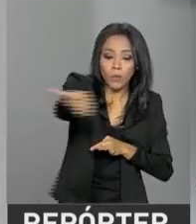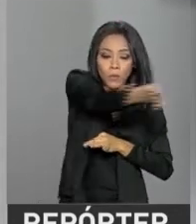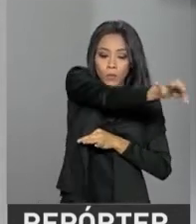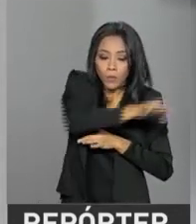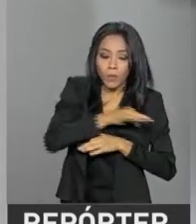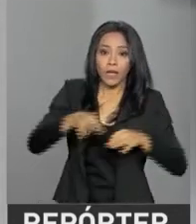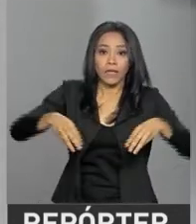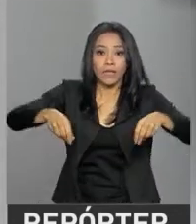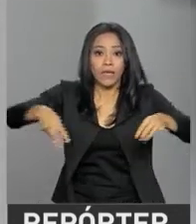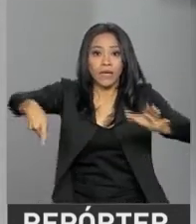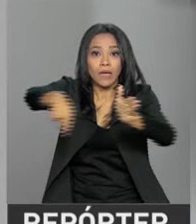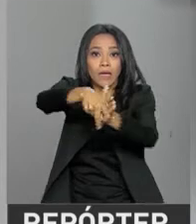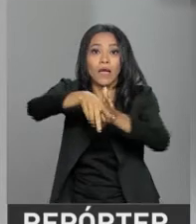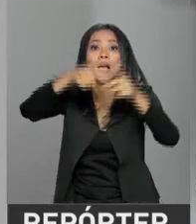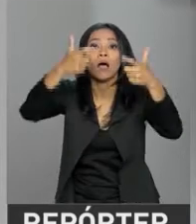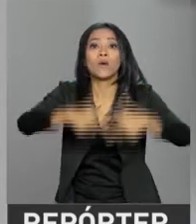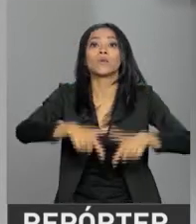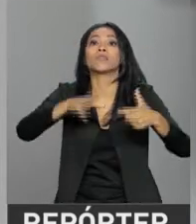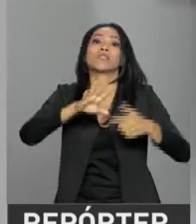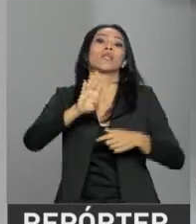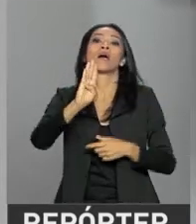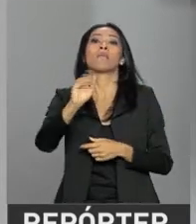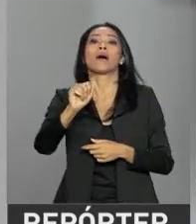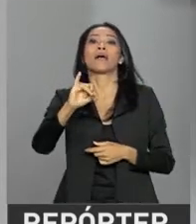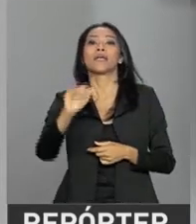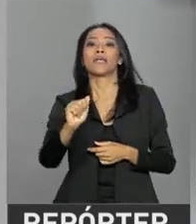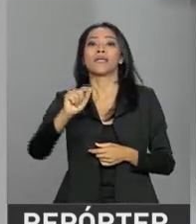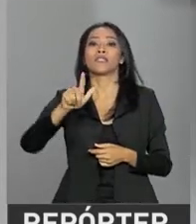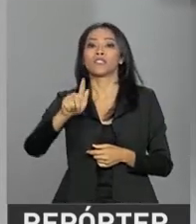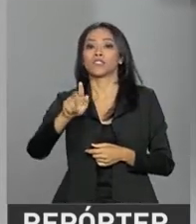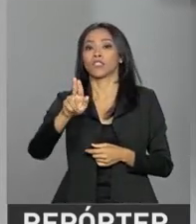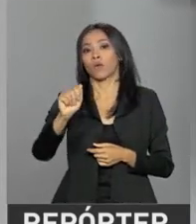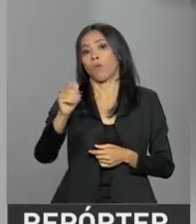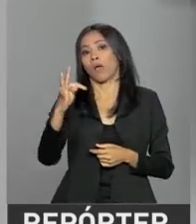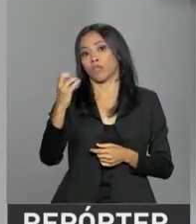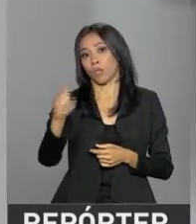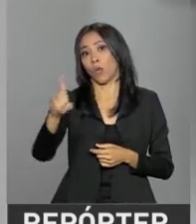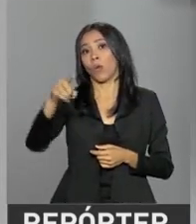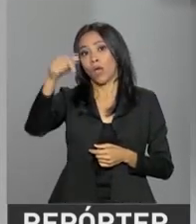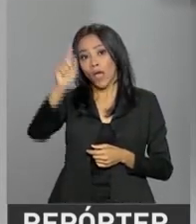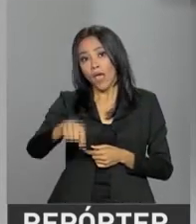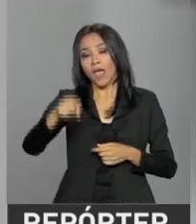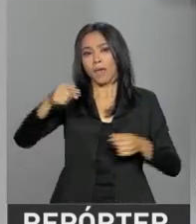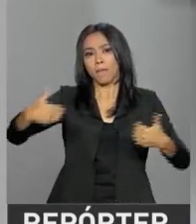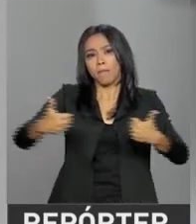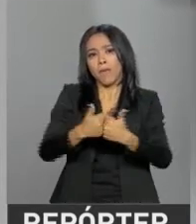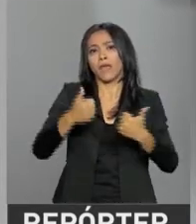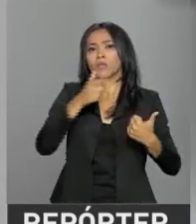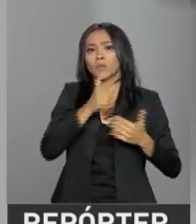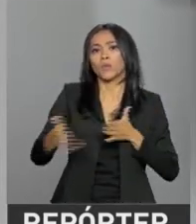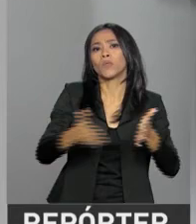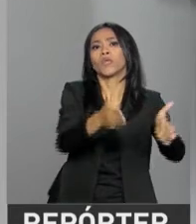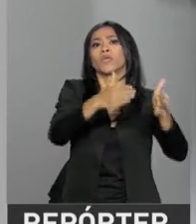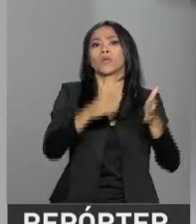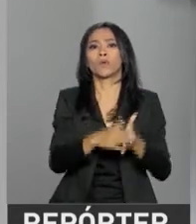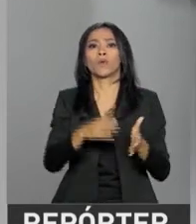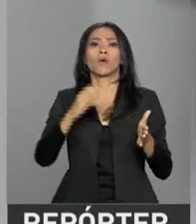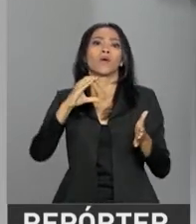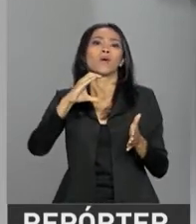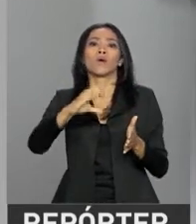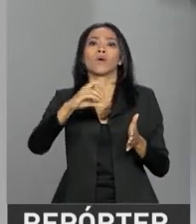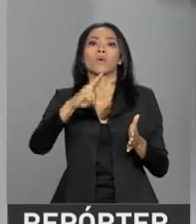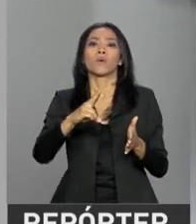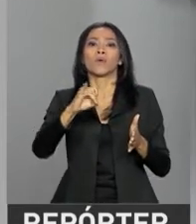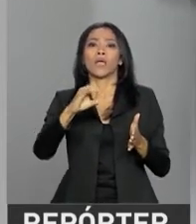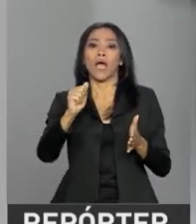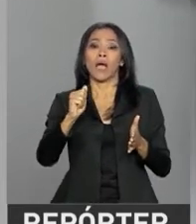município de barão de melgaço e mato grosso são quase 20 mil hectares de terra à beira do rio cuiabá o equivalente a 20 mil campos